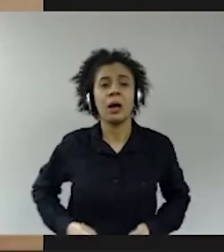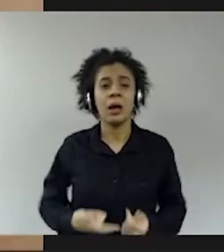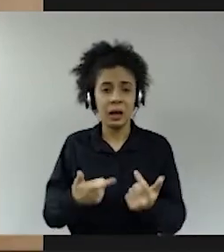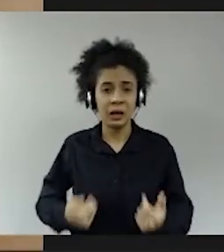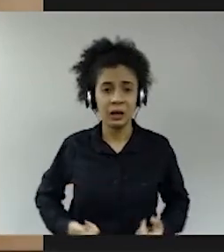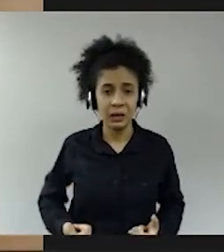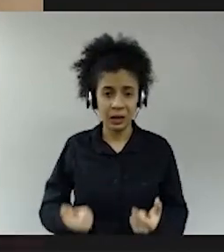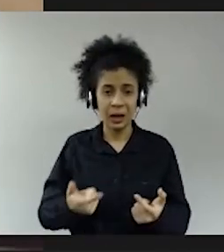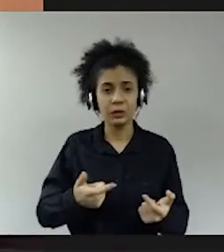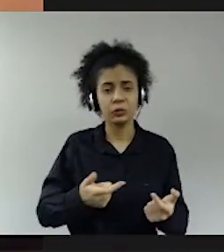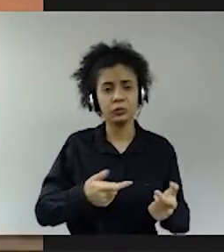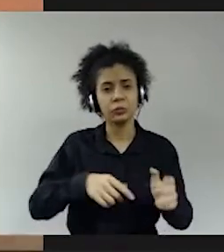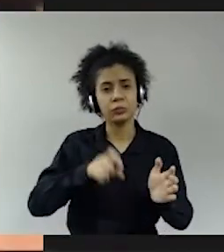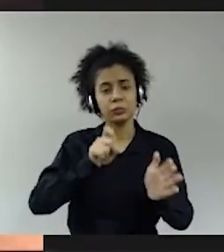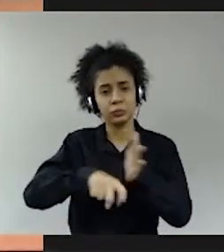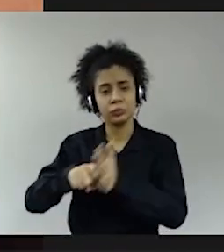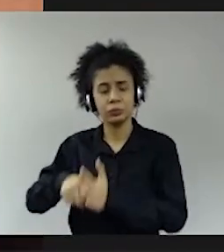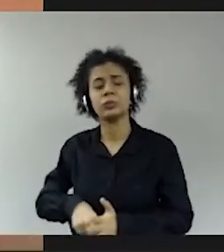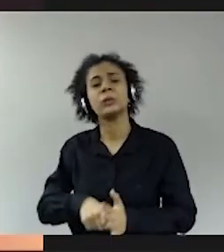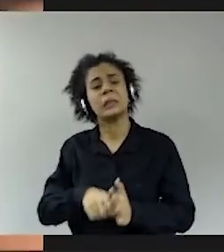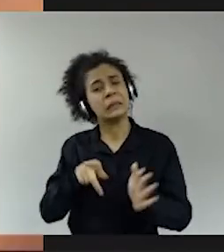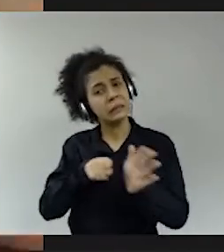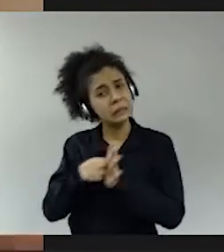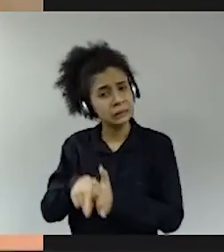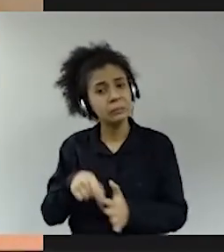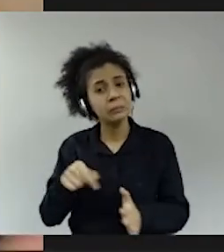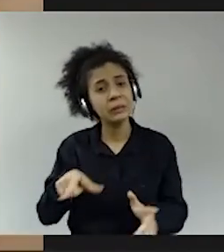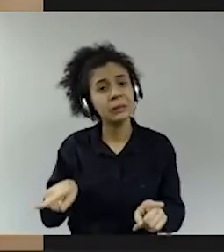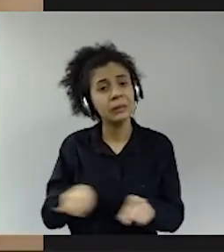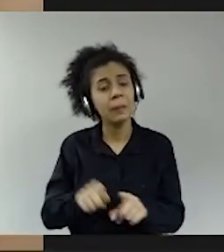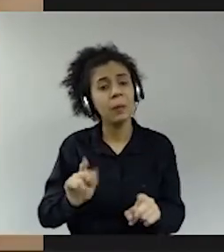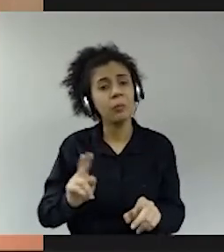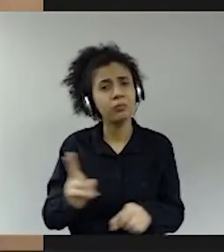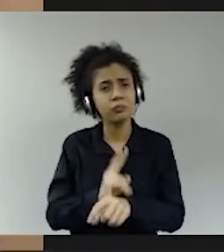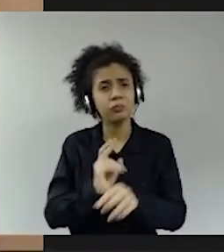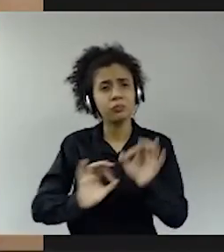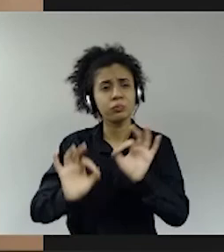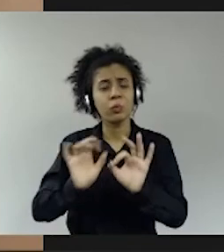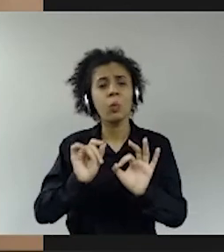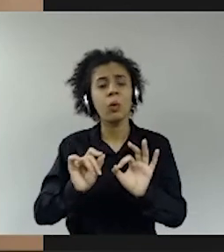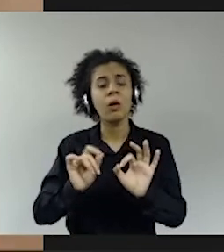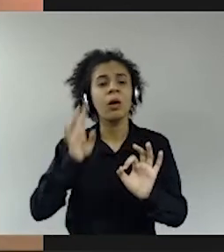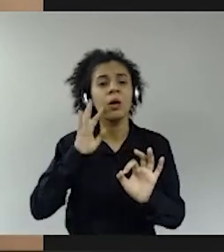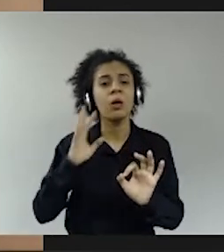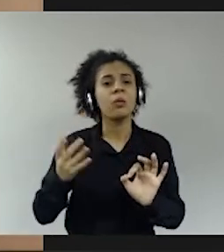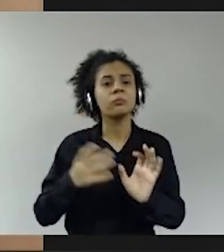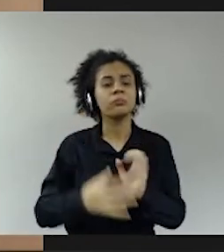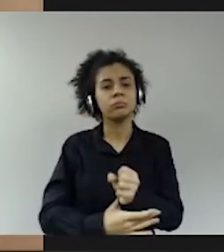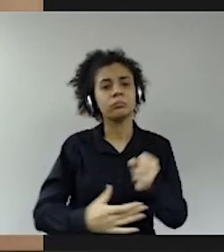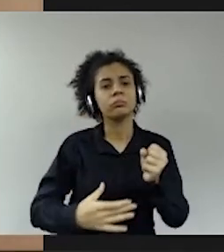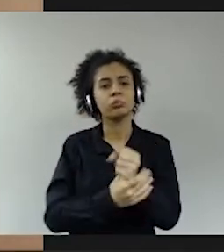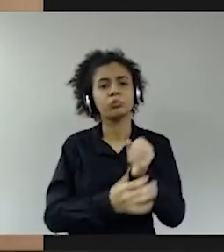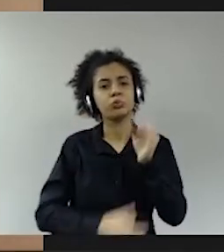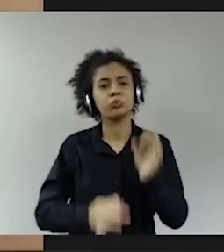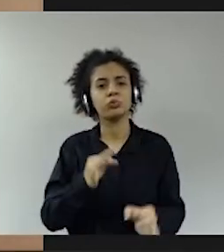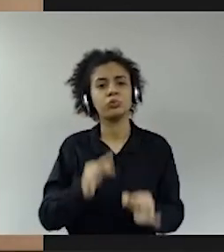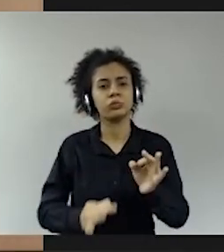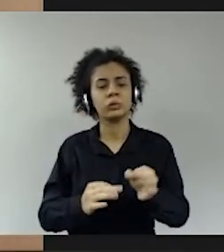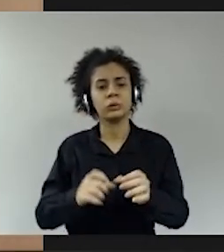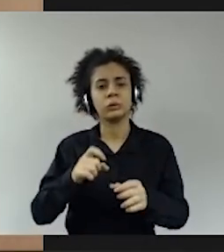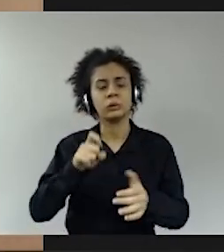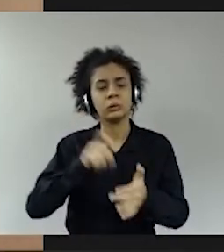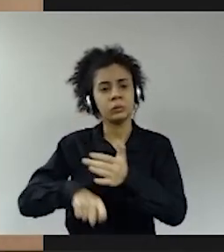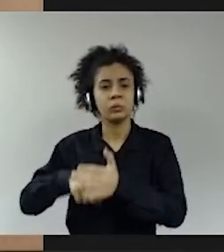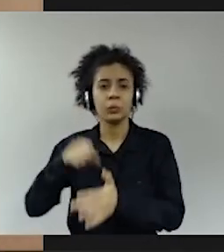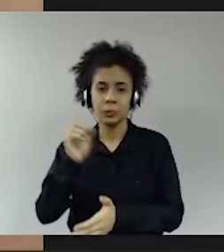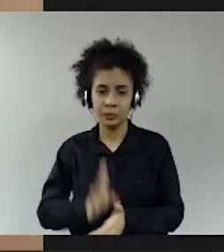ser melhor avaliados, nós temos como reestruturar dentro daquilo que nós já temos para solucionar e garantir a justiça tributária no Brasil.